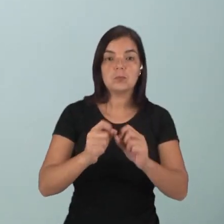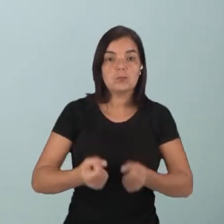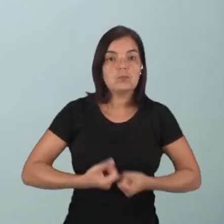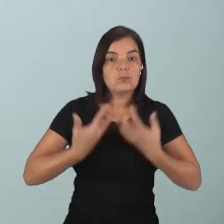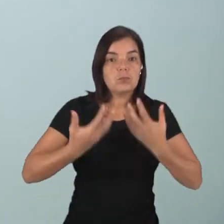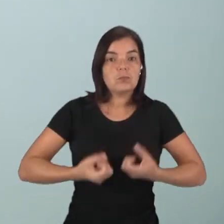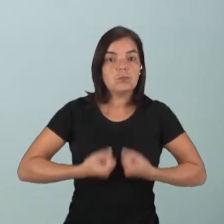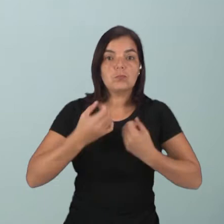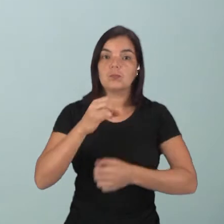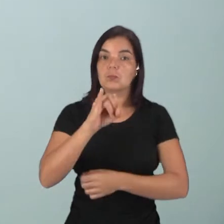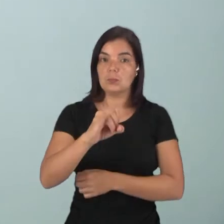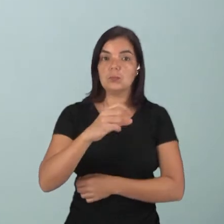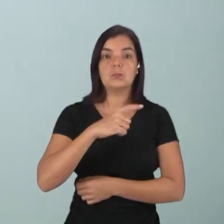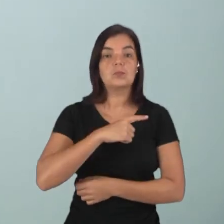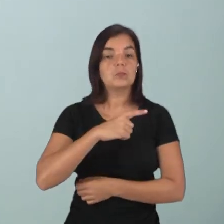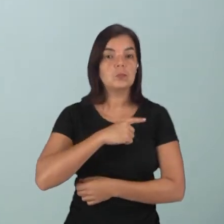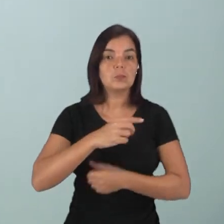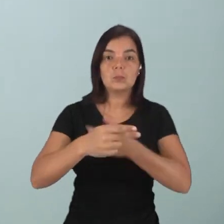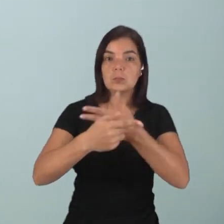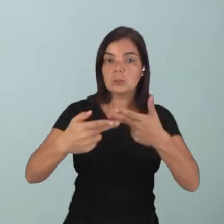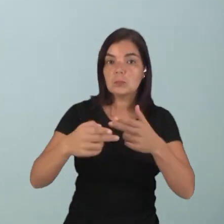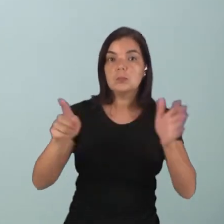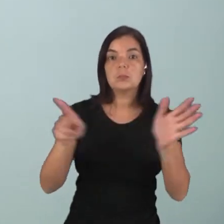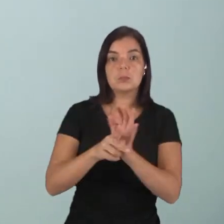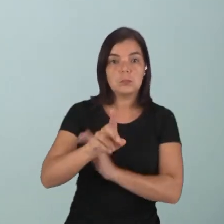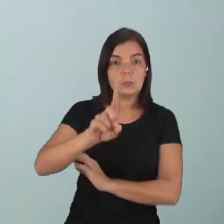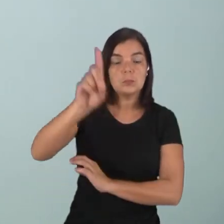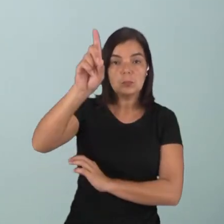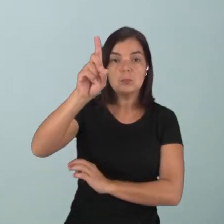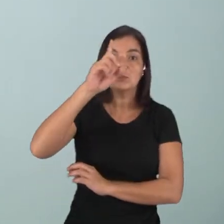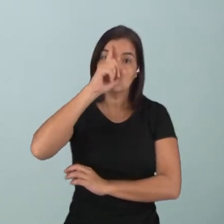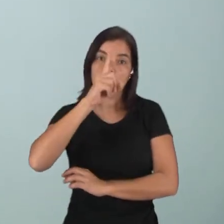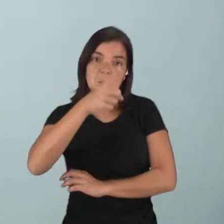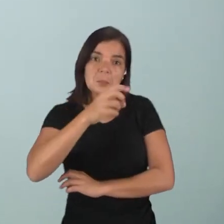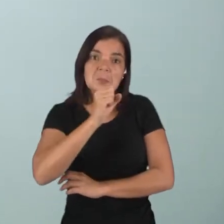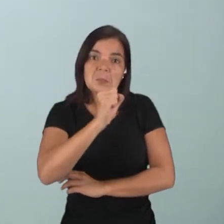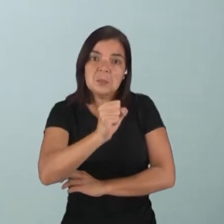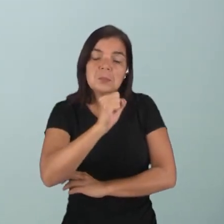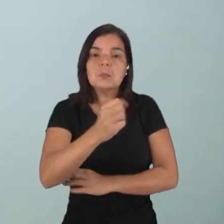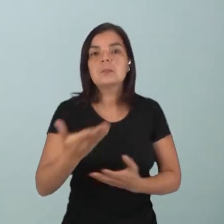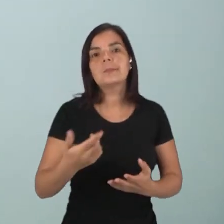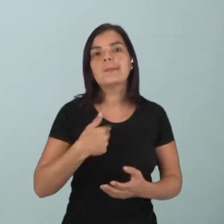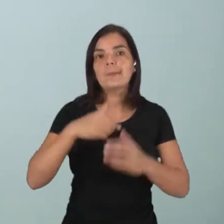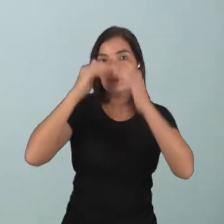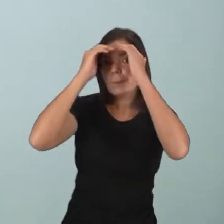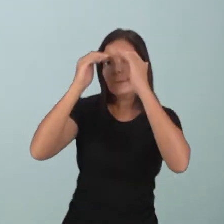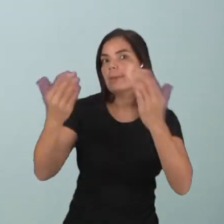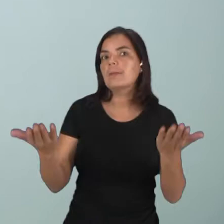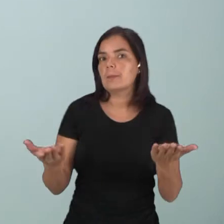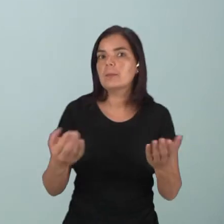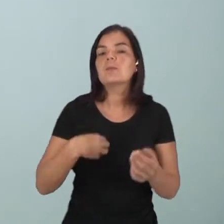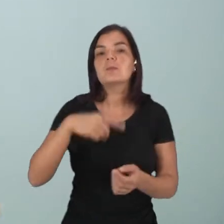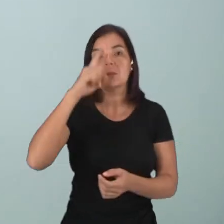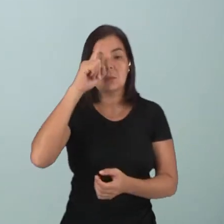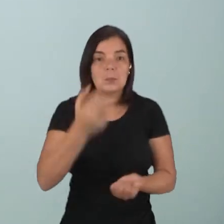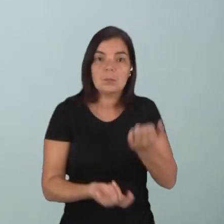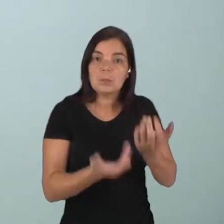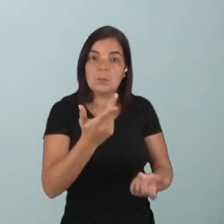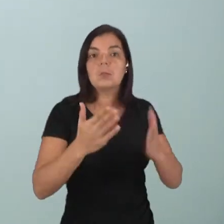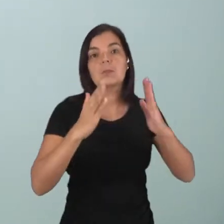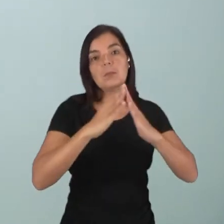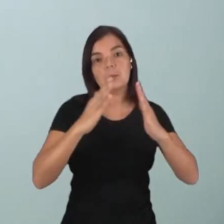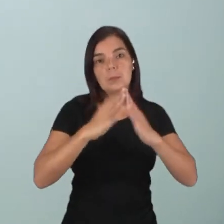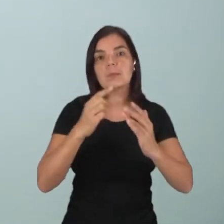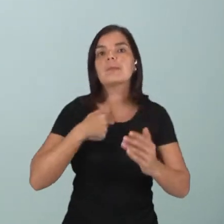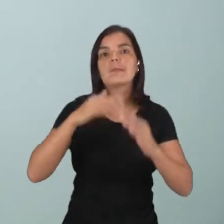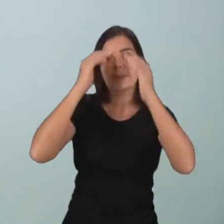inspirado. Se eu estou fazendo algo por Deus e Deus está mandando eu matar, então vou matar. Se está mandando queimar a casa de alguém,